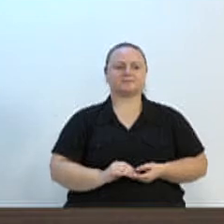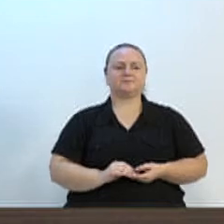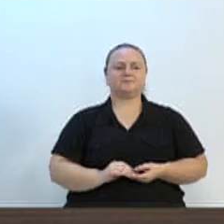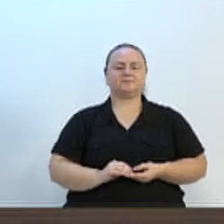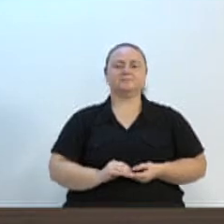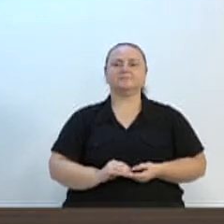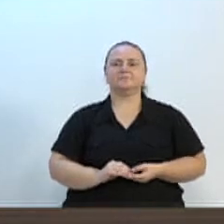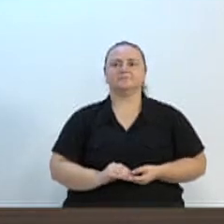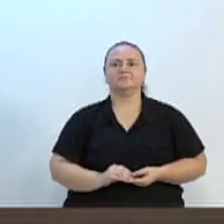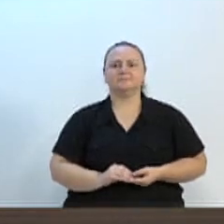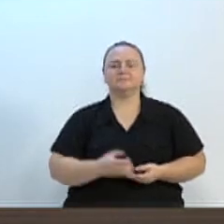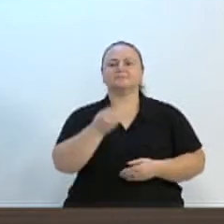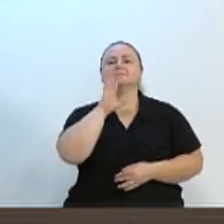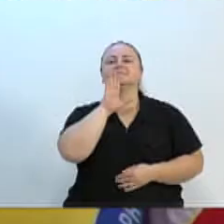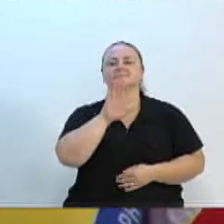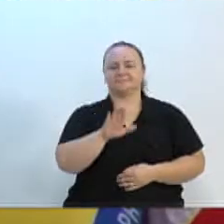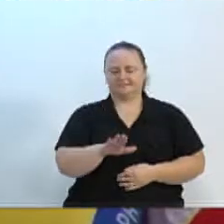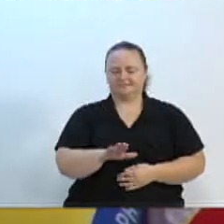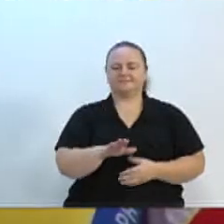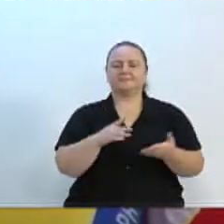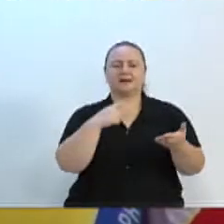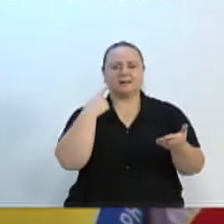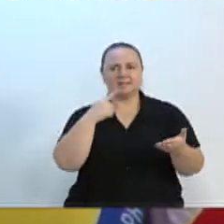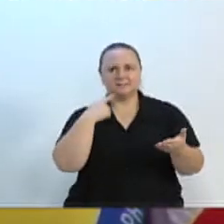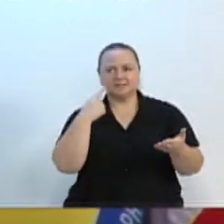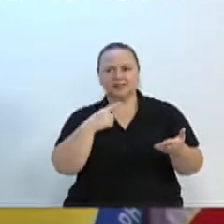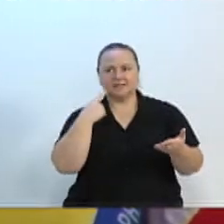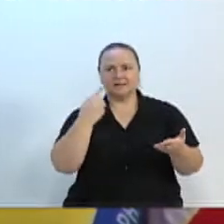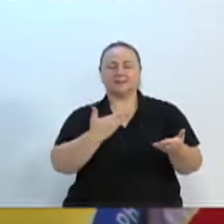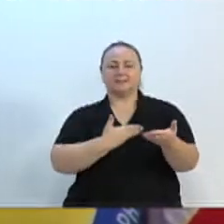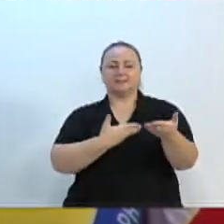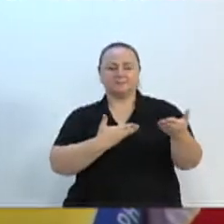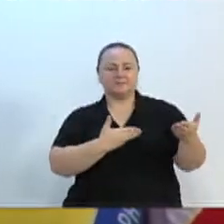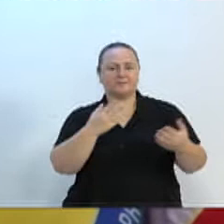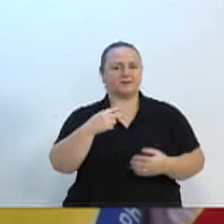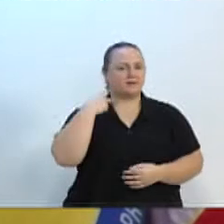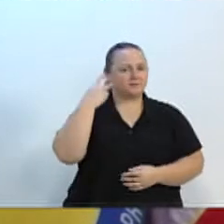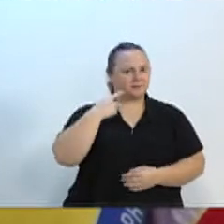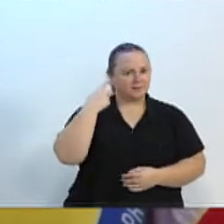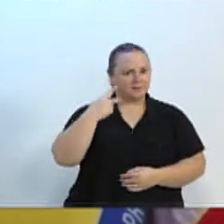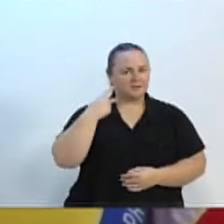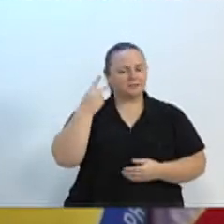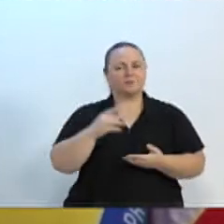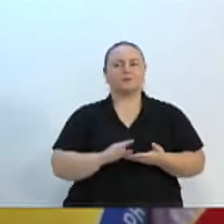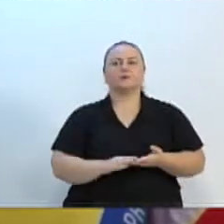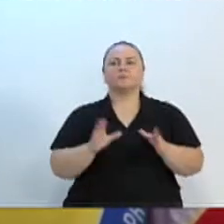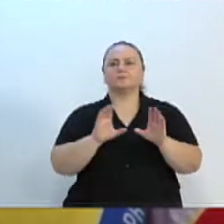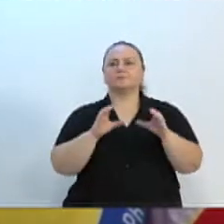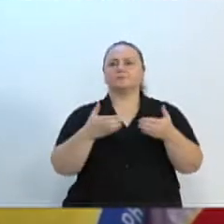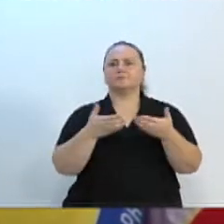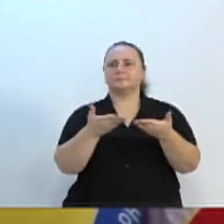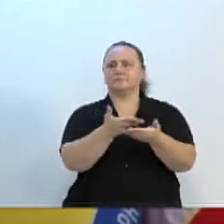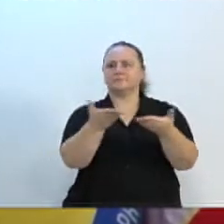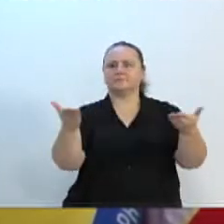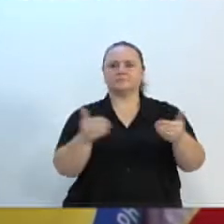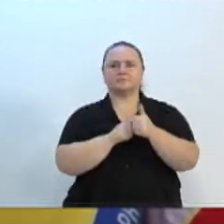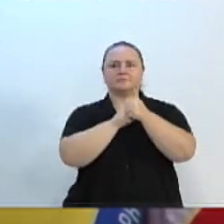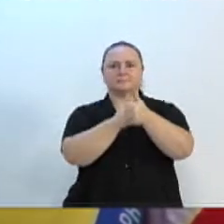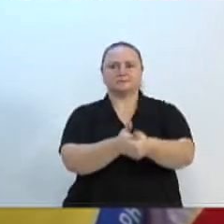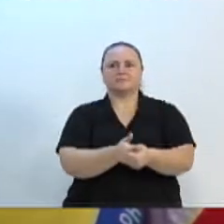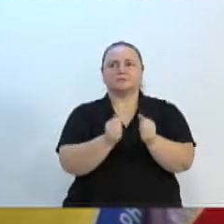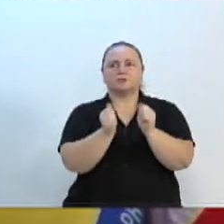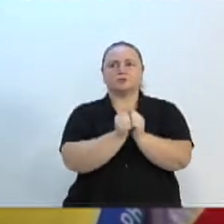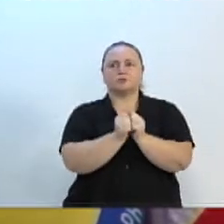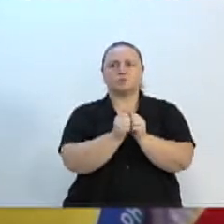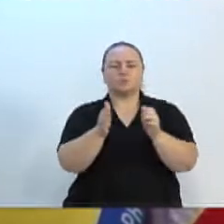Boa tarde, presidente Marcelo Lanzarin, boa tarde aos colegas vereadores, à comunidade, a todos aqueles que acompanham aqui o nosso